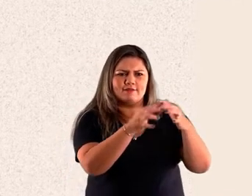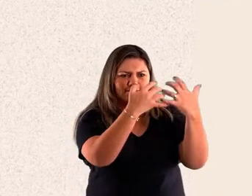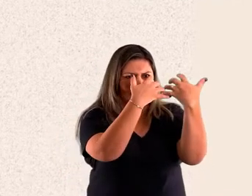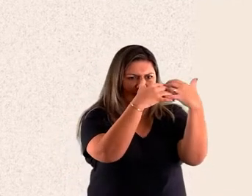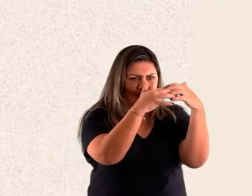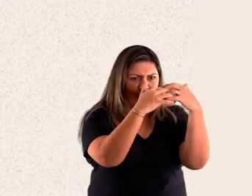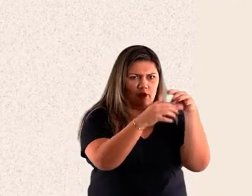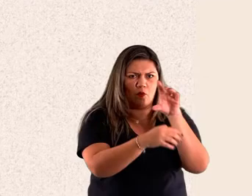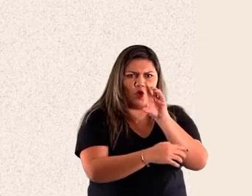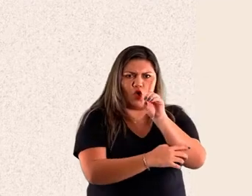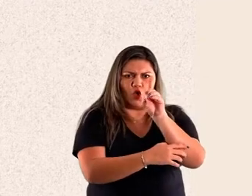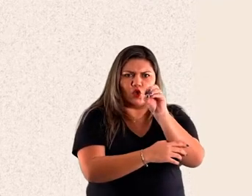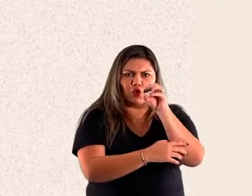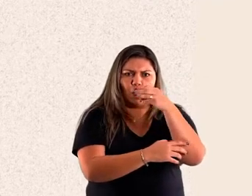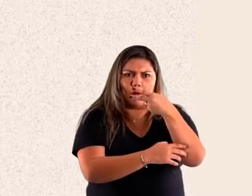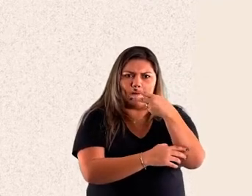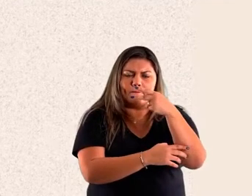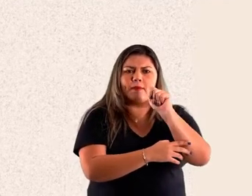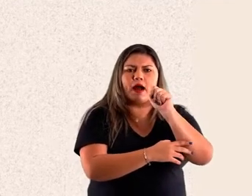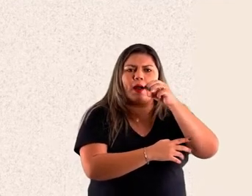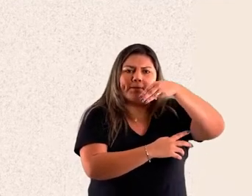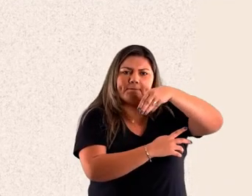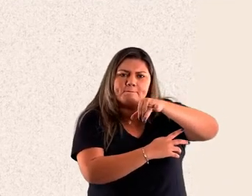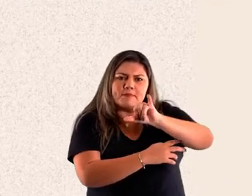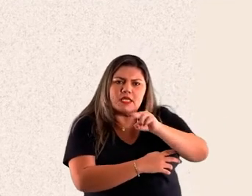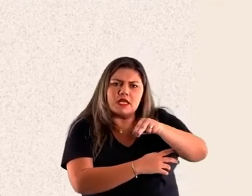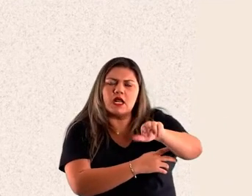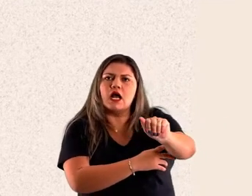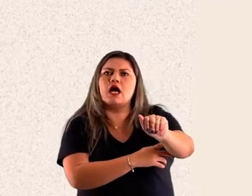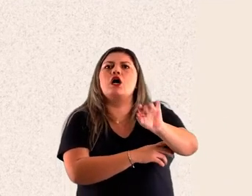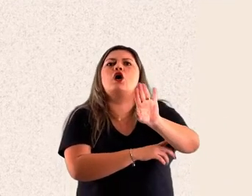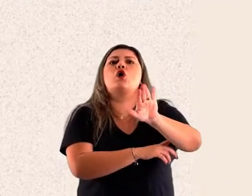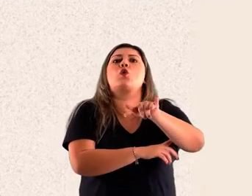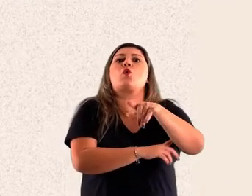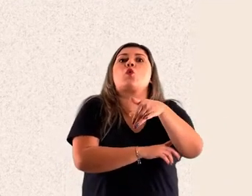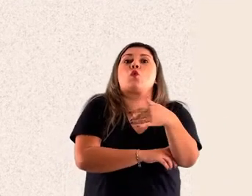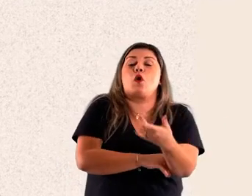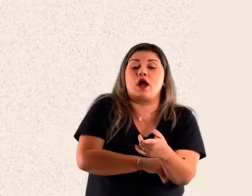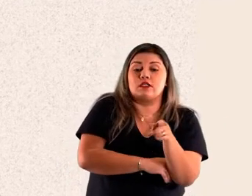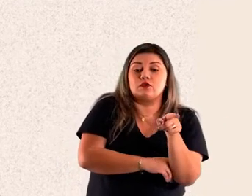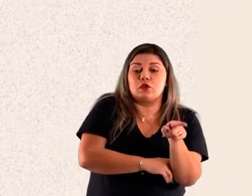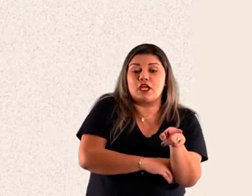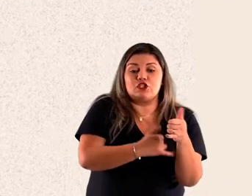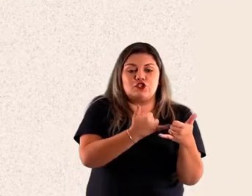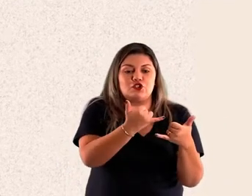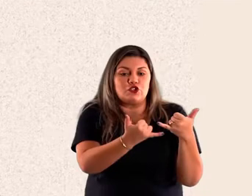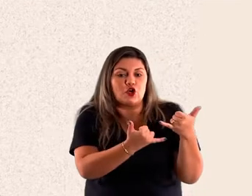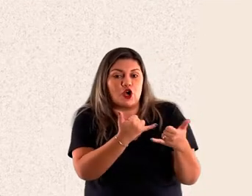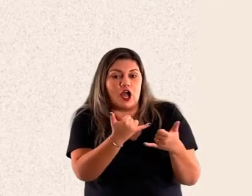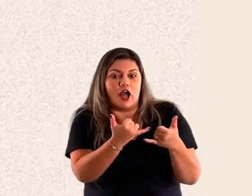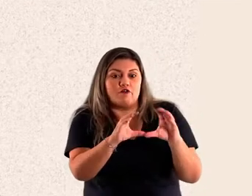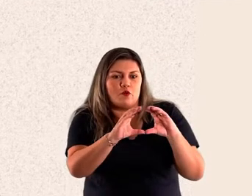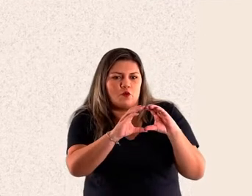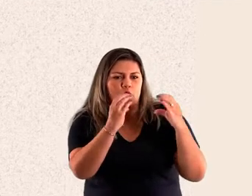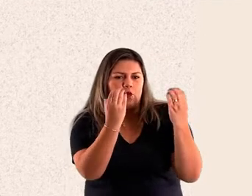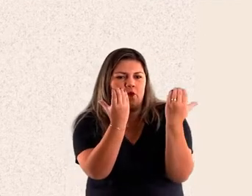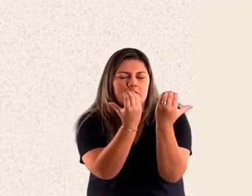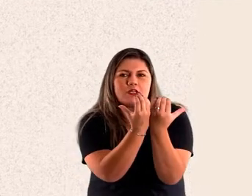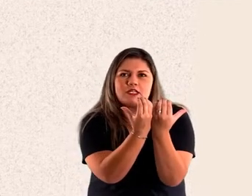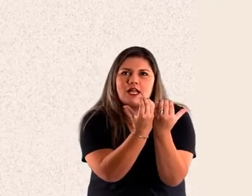sistema de dopamina eu havia me esquecido de mencionar isso quando eles jogavam no jogo da comunidade